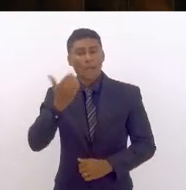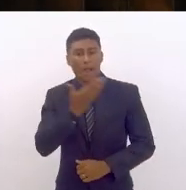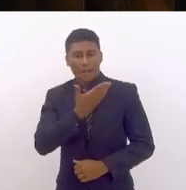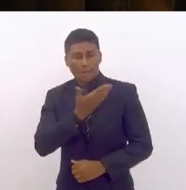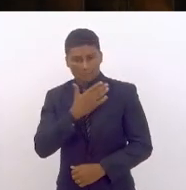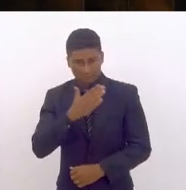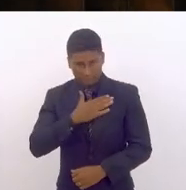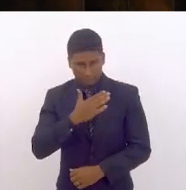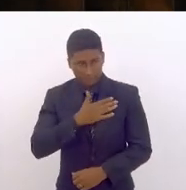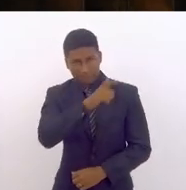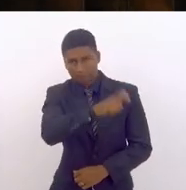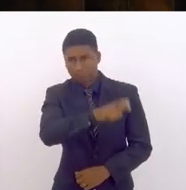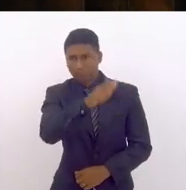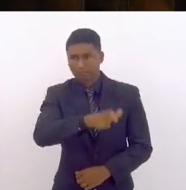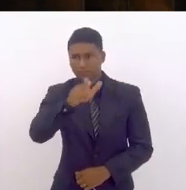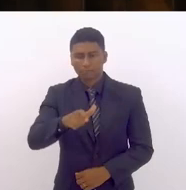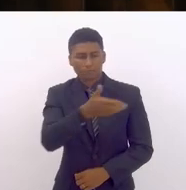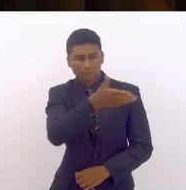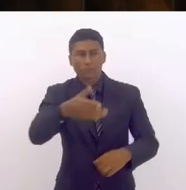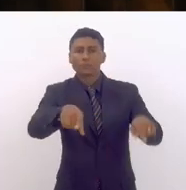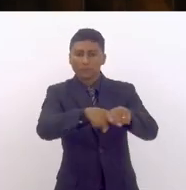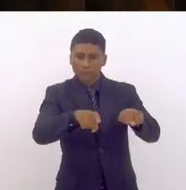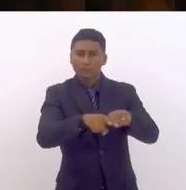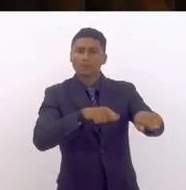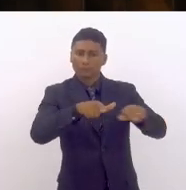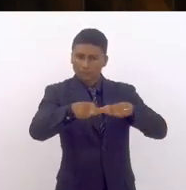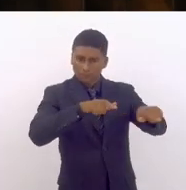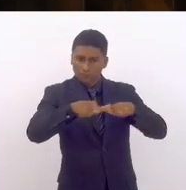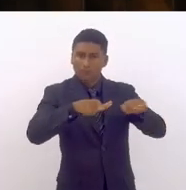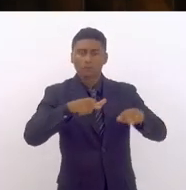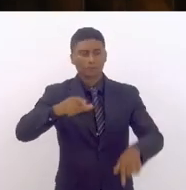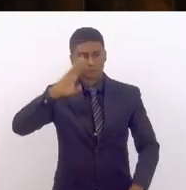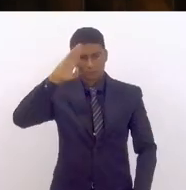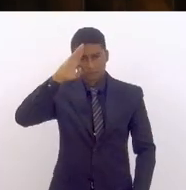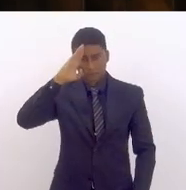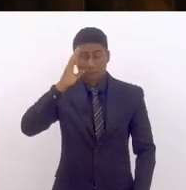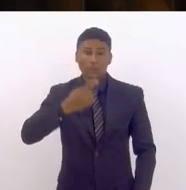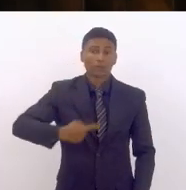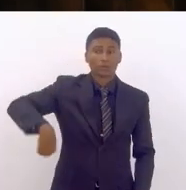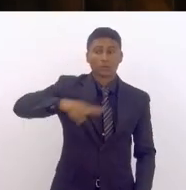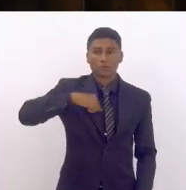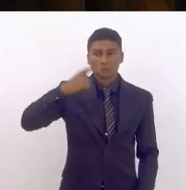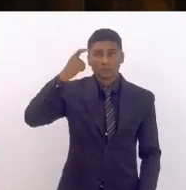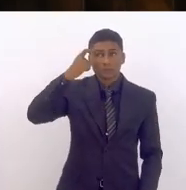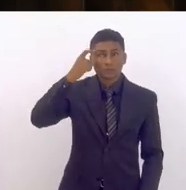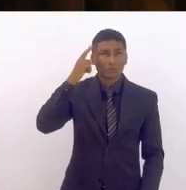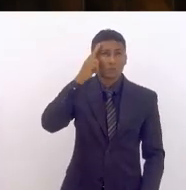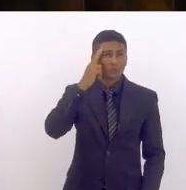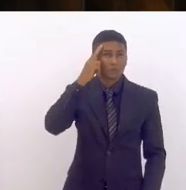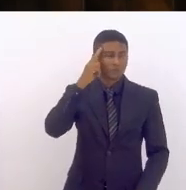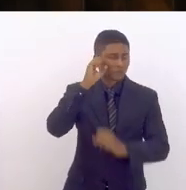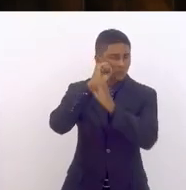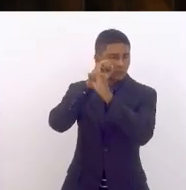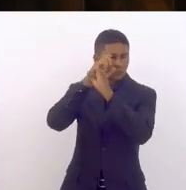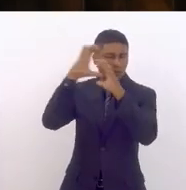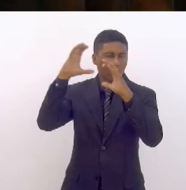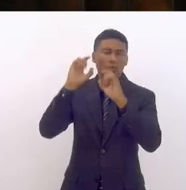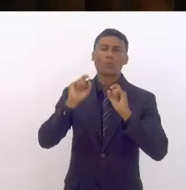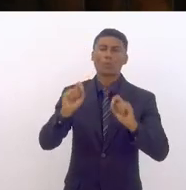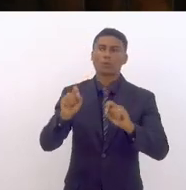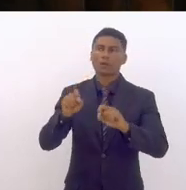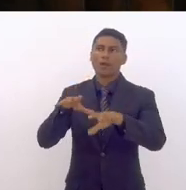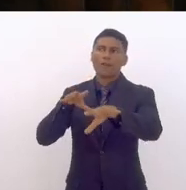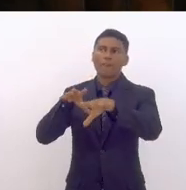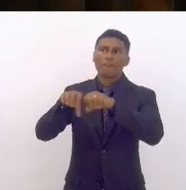que trabalham no universo civil, nós sonhamos em cursar, nós sonhamos em nos formar.